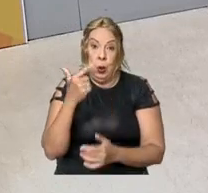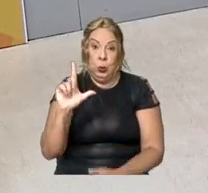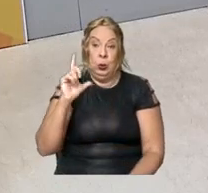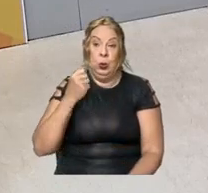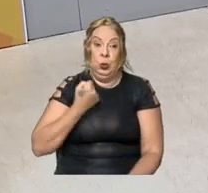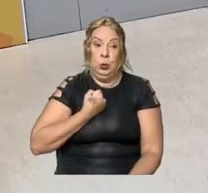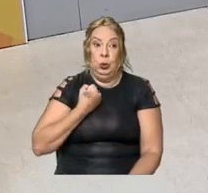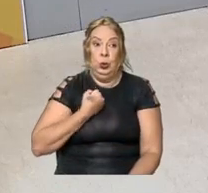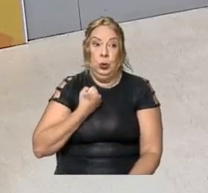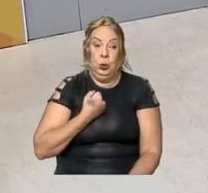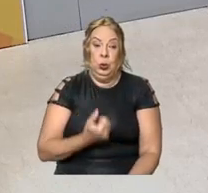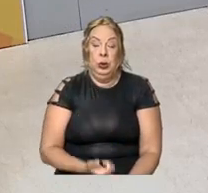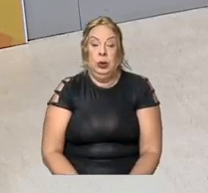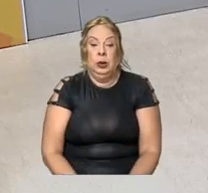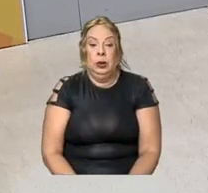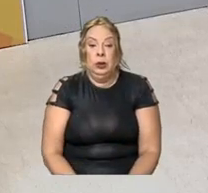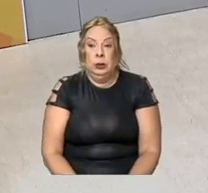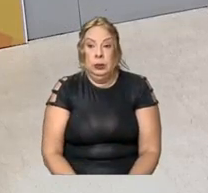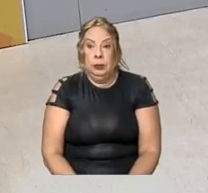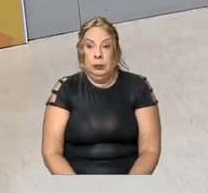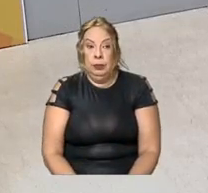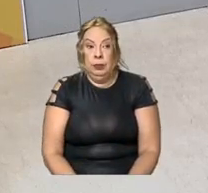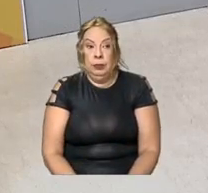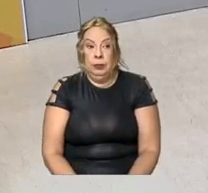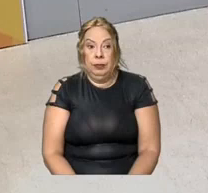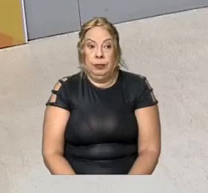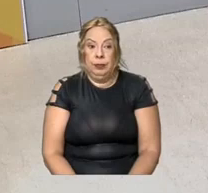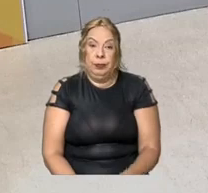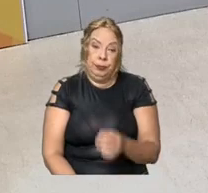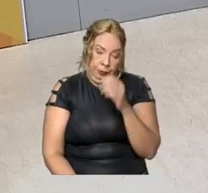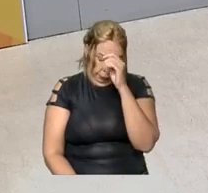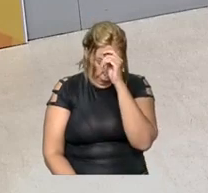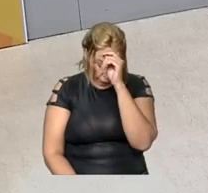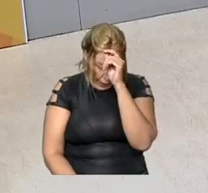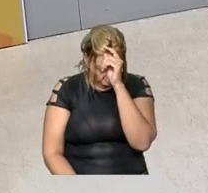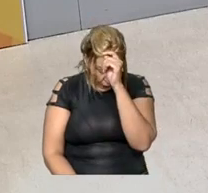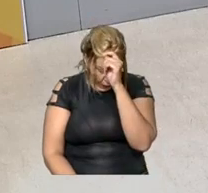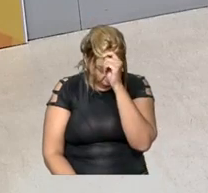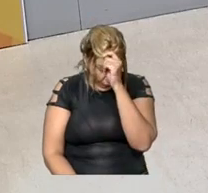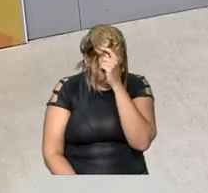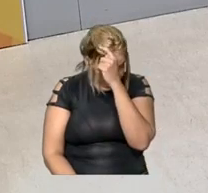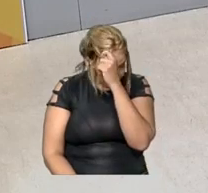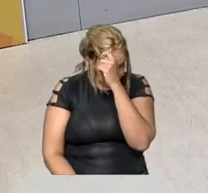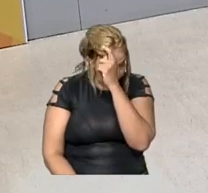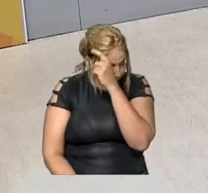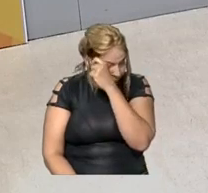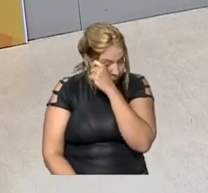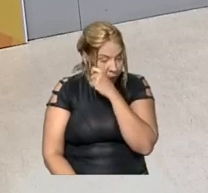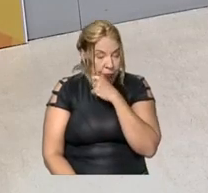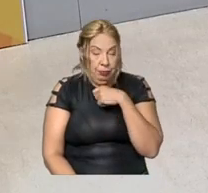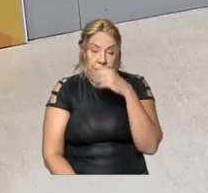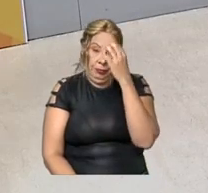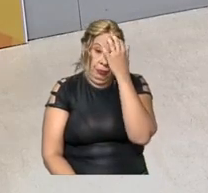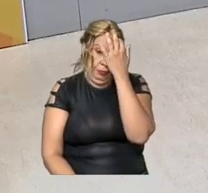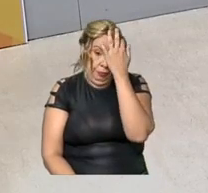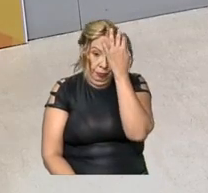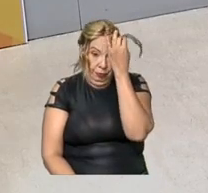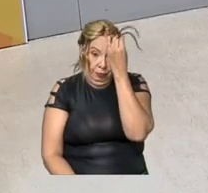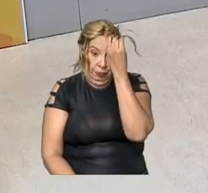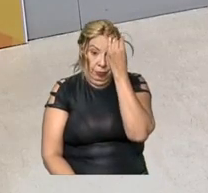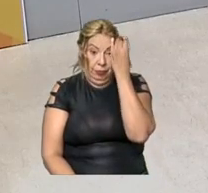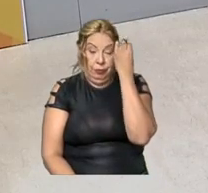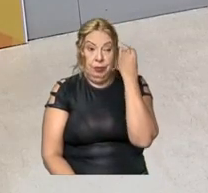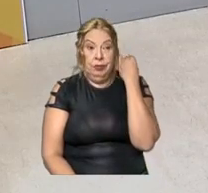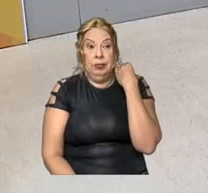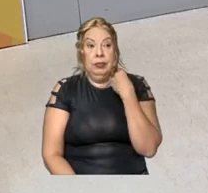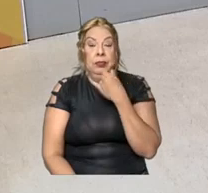uma folia com 32. Achei que seria com ele, mas pode ser agora. Vamos ver. Pode ser agora. A